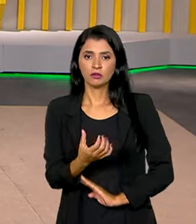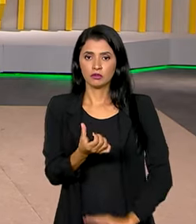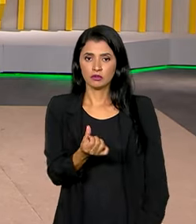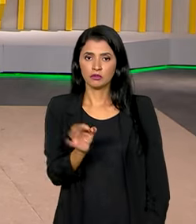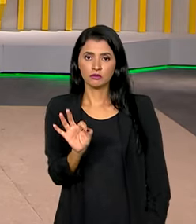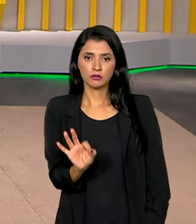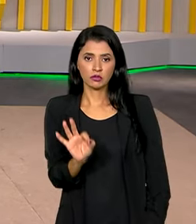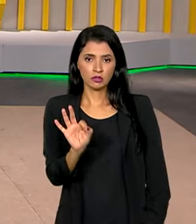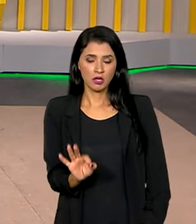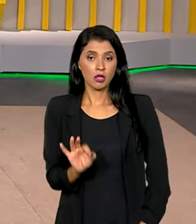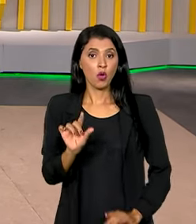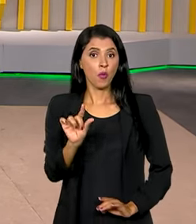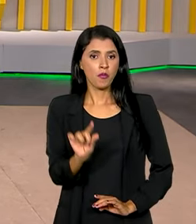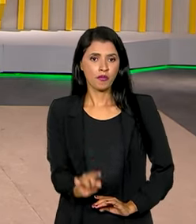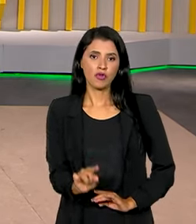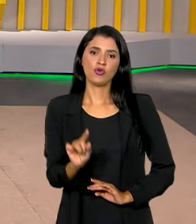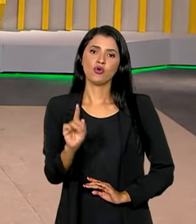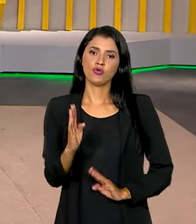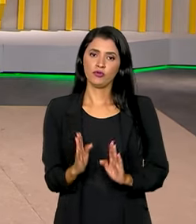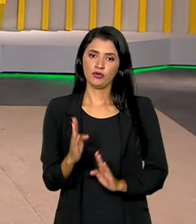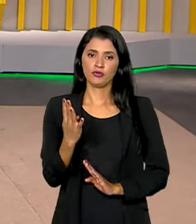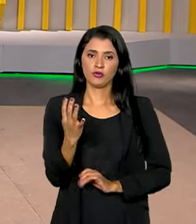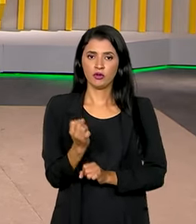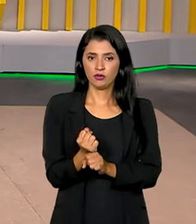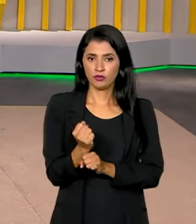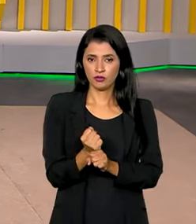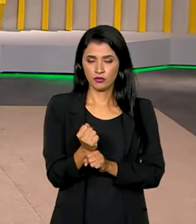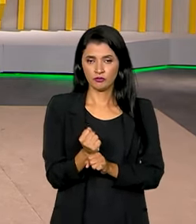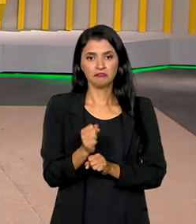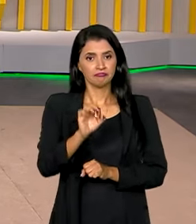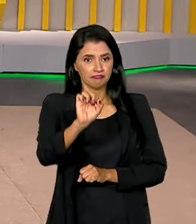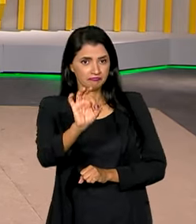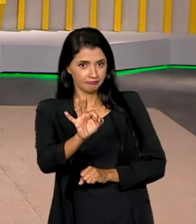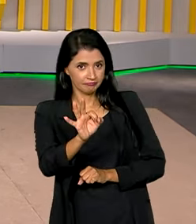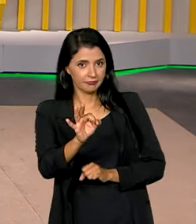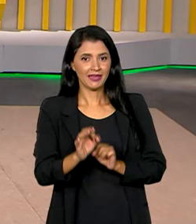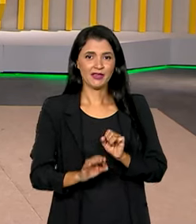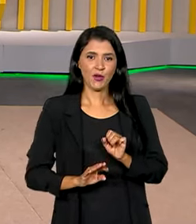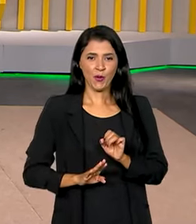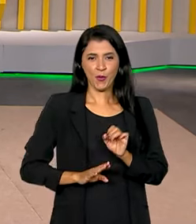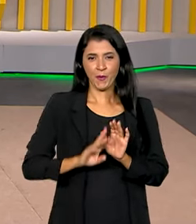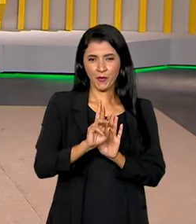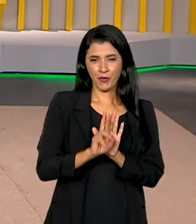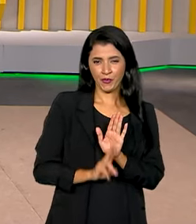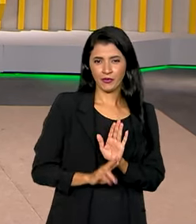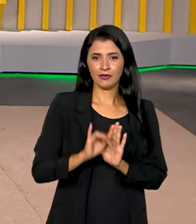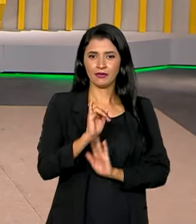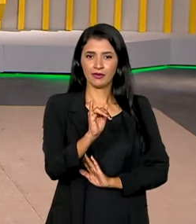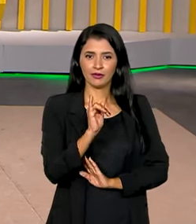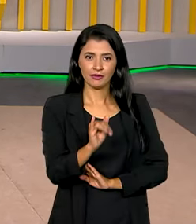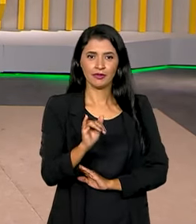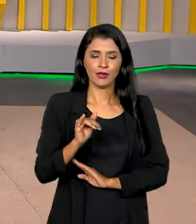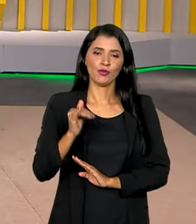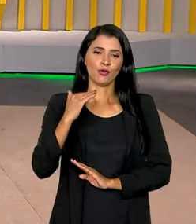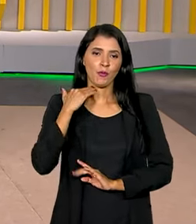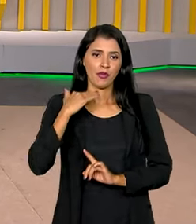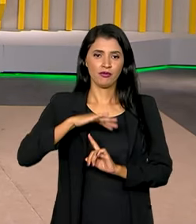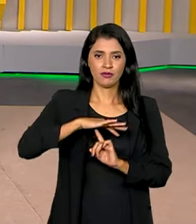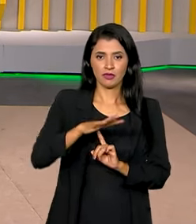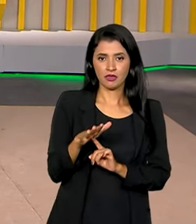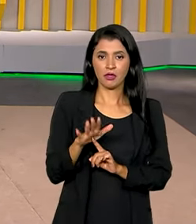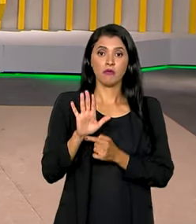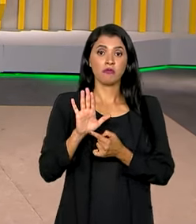4,46%, o menor índice dos últimos 4 anos. Sim, e o boletim do Banco Central traz também uma estimativa para a taxa de juros